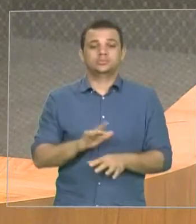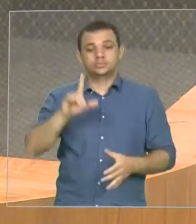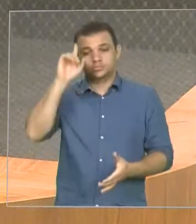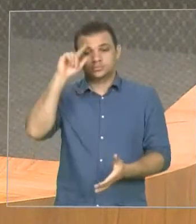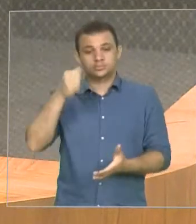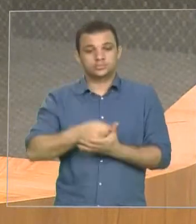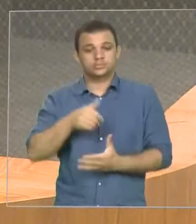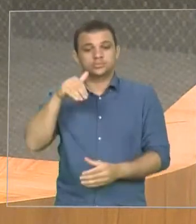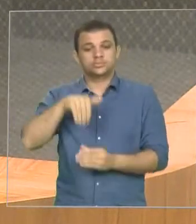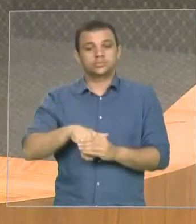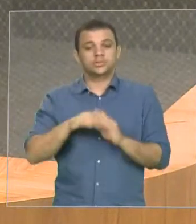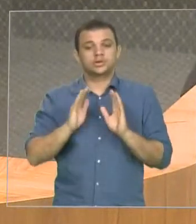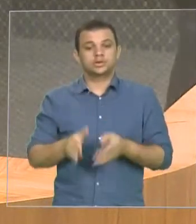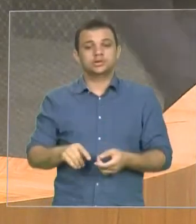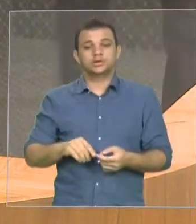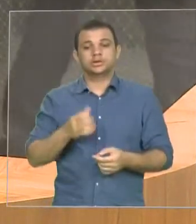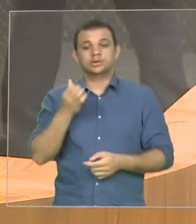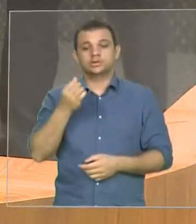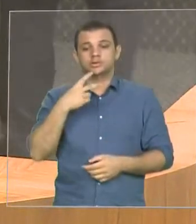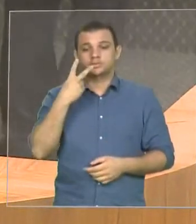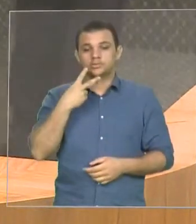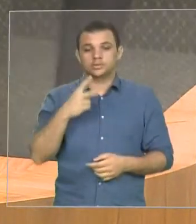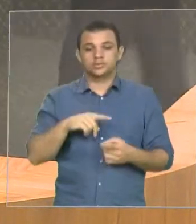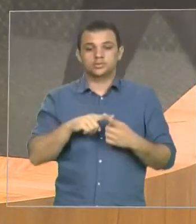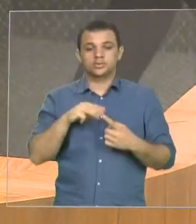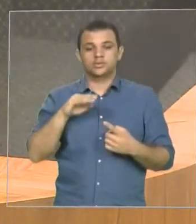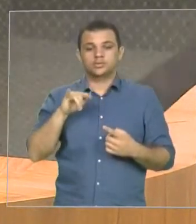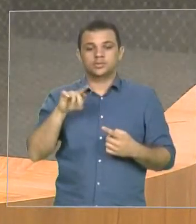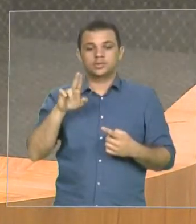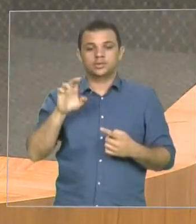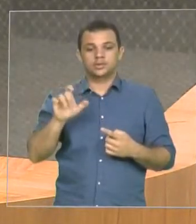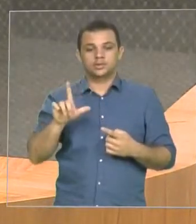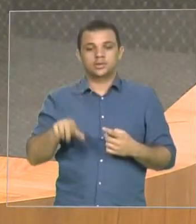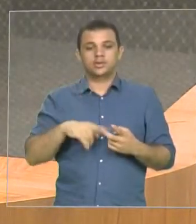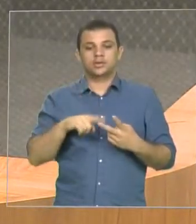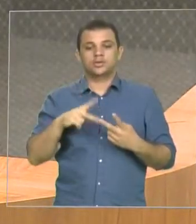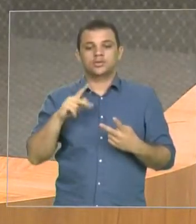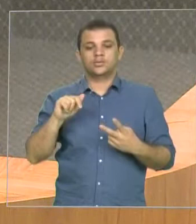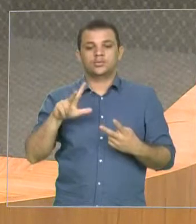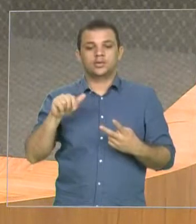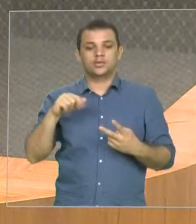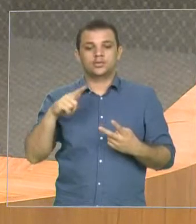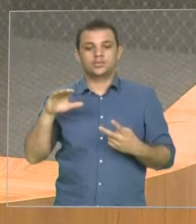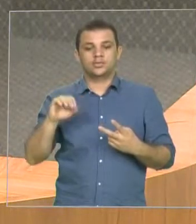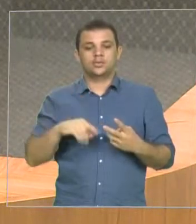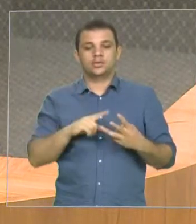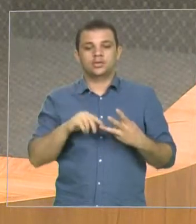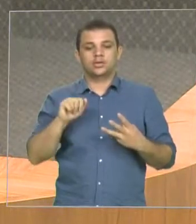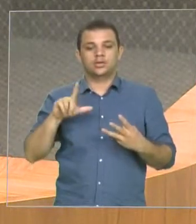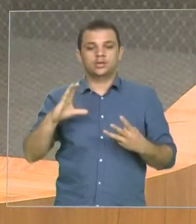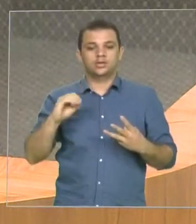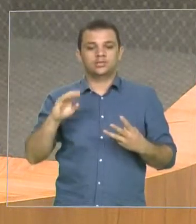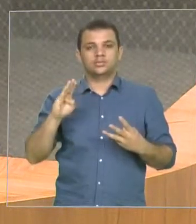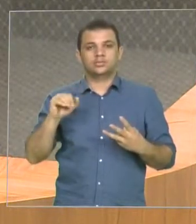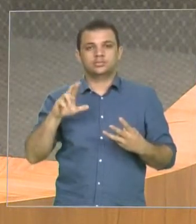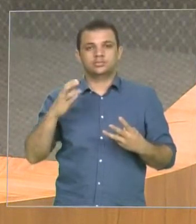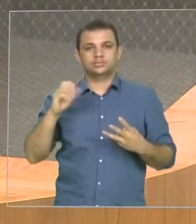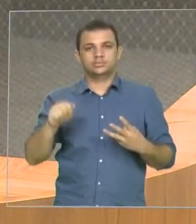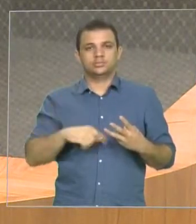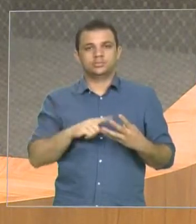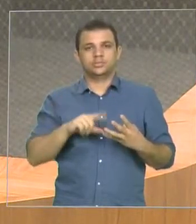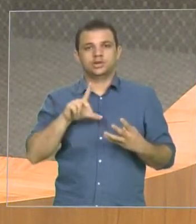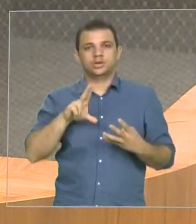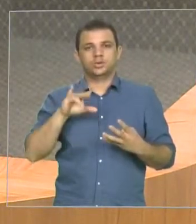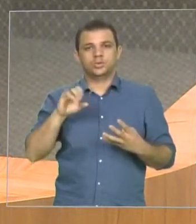eleitos os seis vereadores Miguel Barros, Pavão, Alcobaça, Luiz do Igarapé Grande, Raimundo